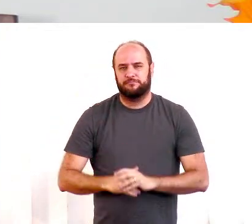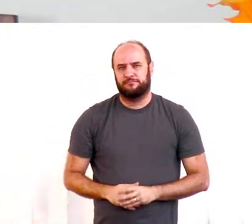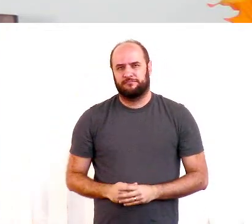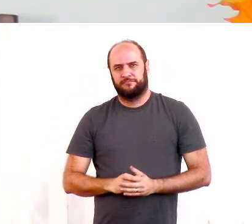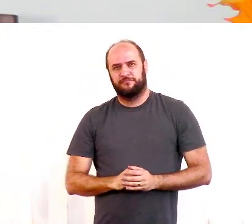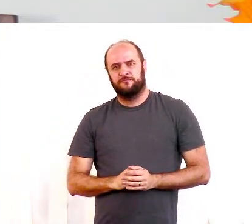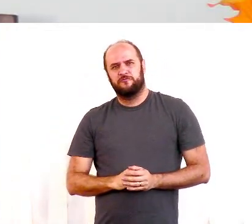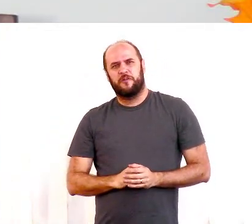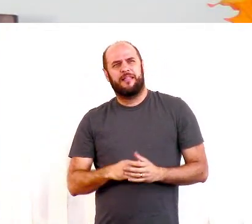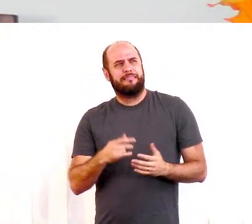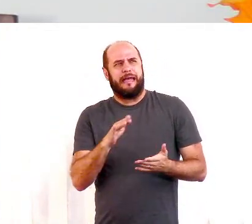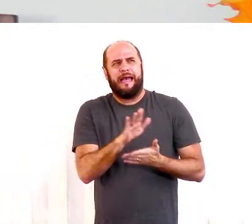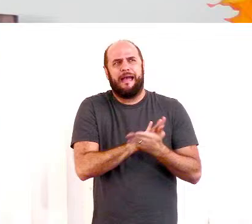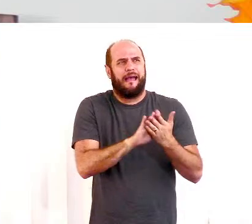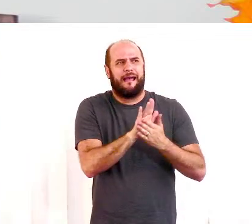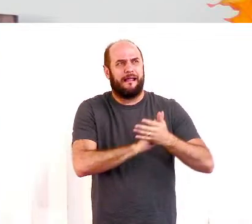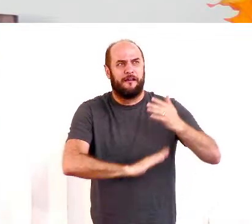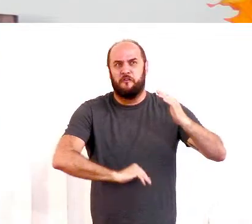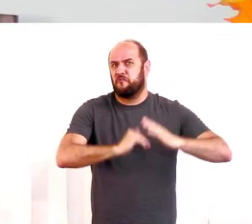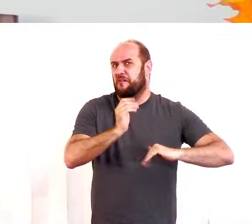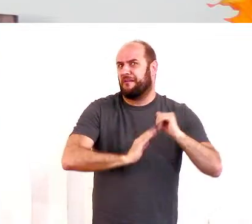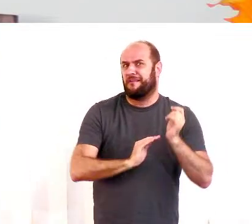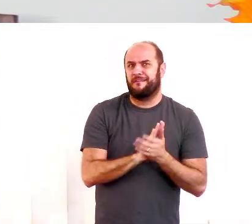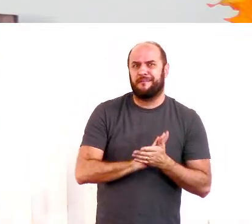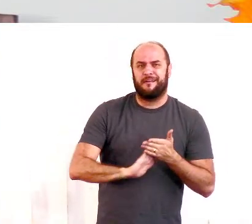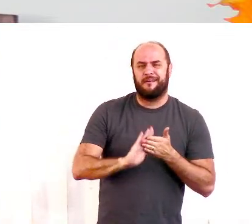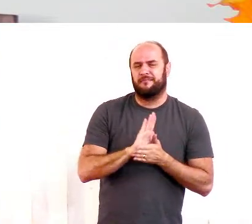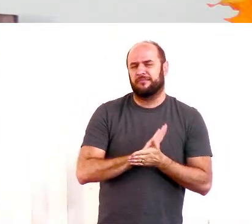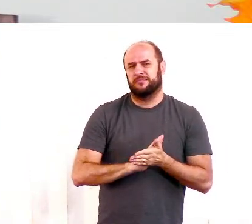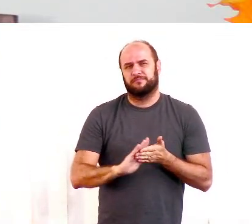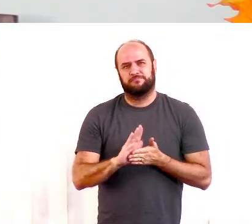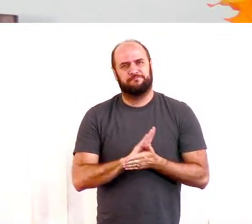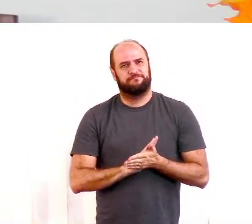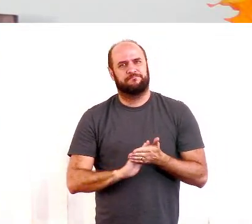Não há a menor chance